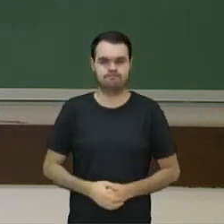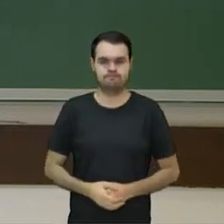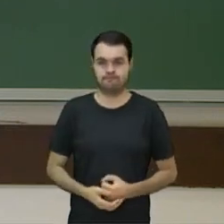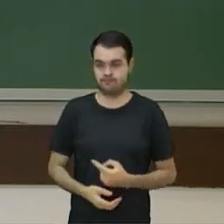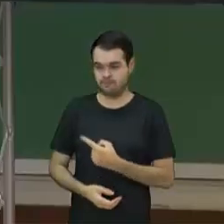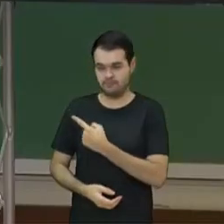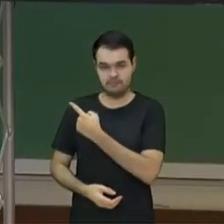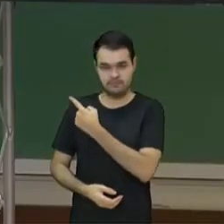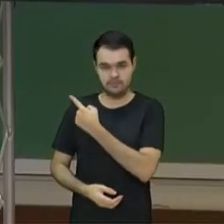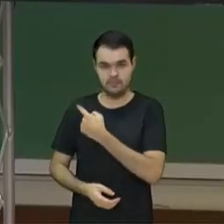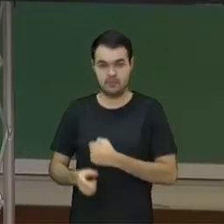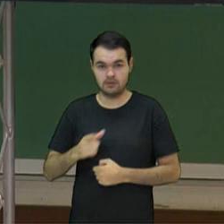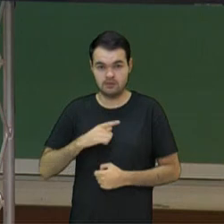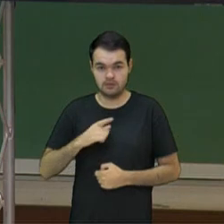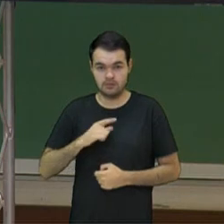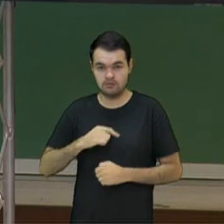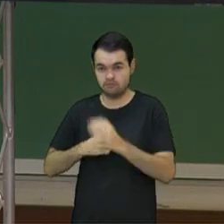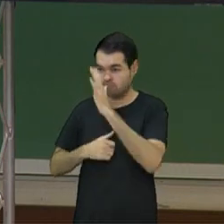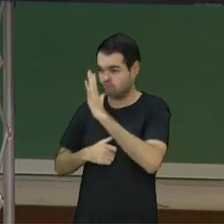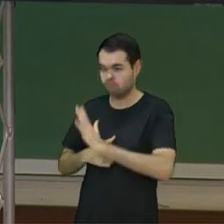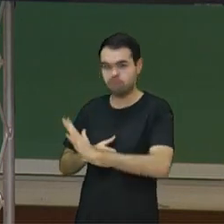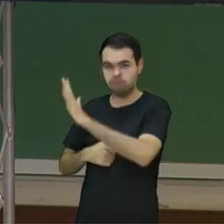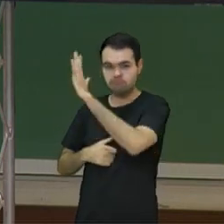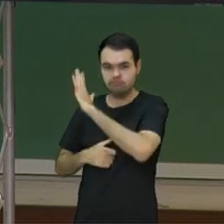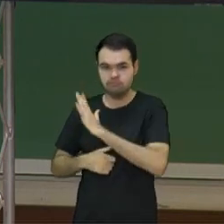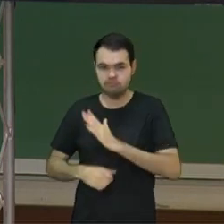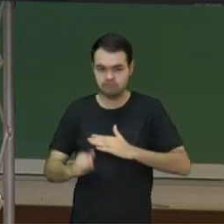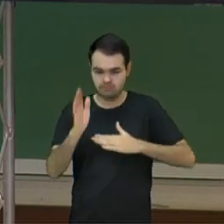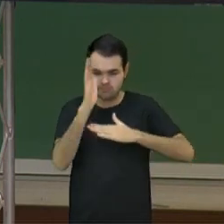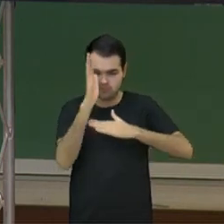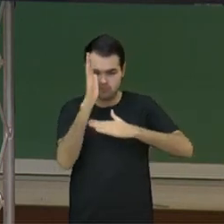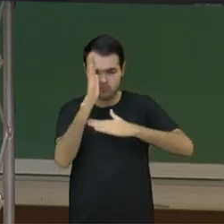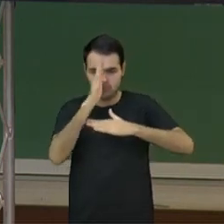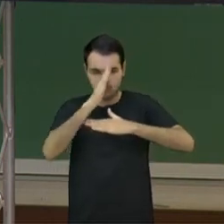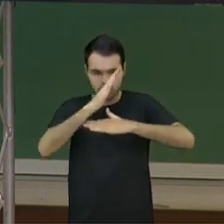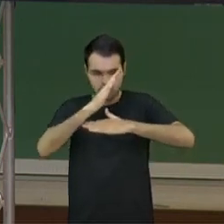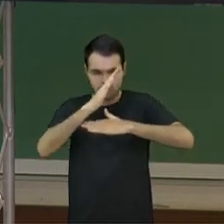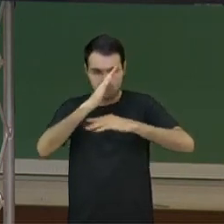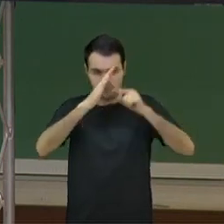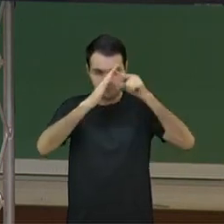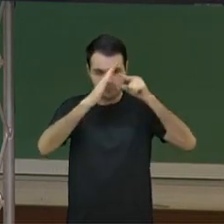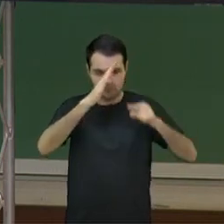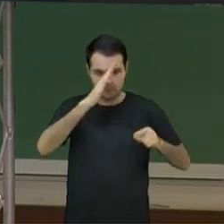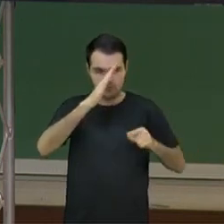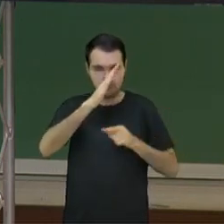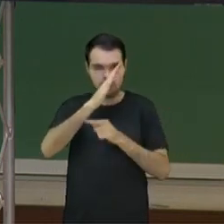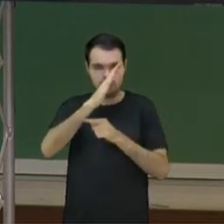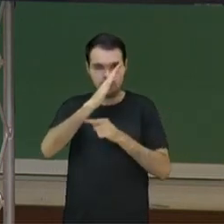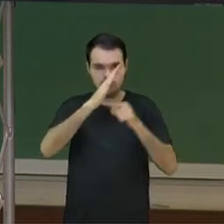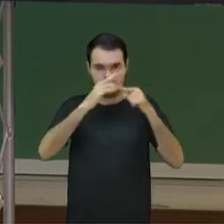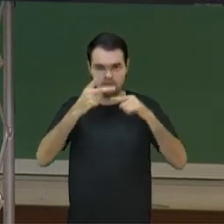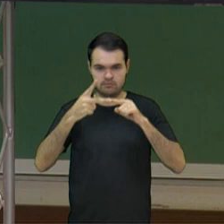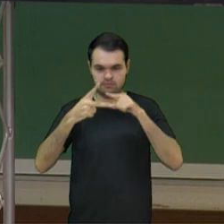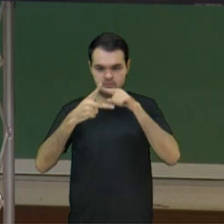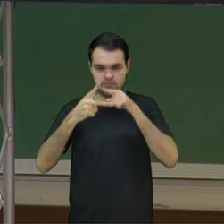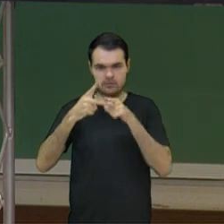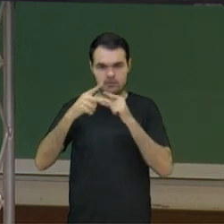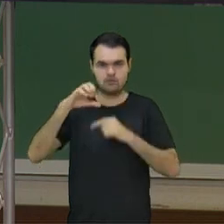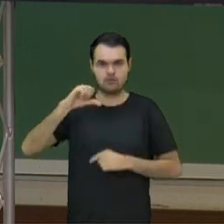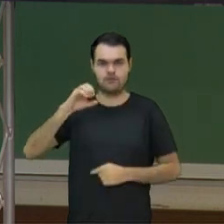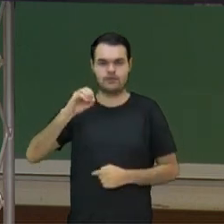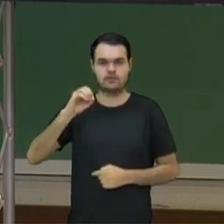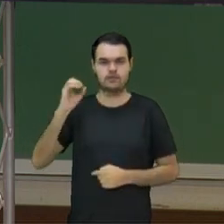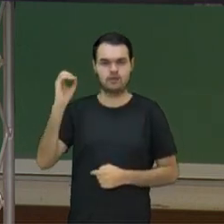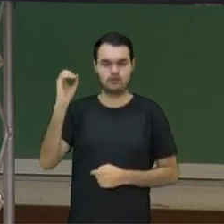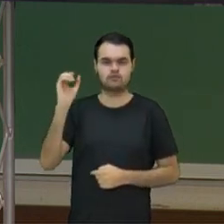aqui no caso nós temos a figura aqui, ó, de um triângulo retângulo. Triângulo retângulo aqui, ó, formando 90 graus e aqui o ângulo θ. Se